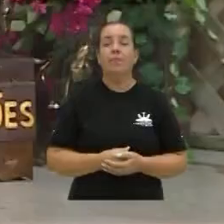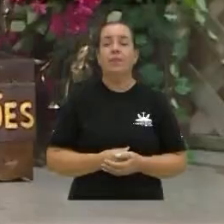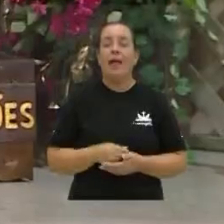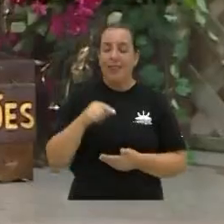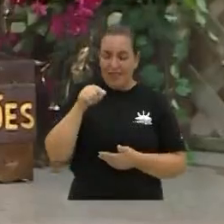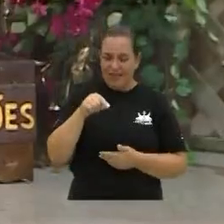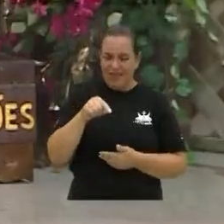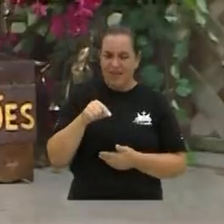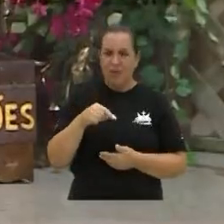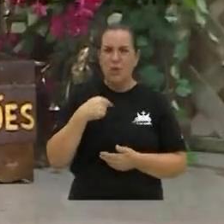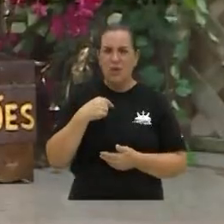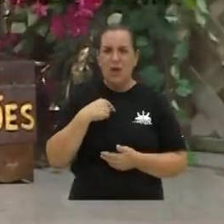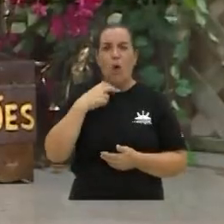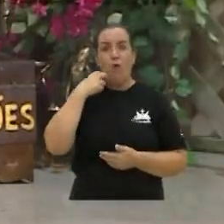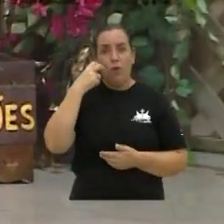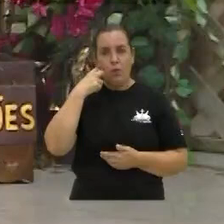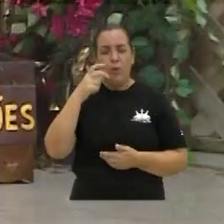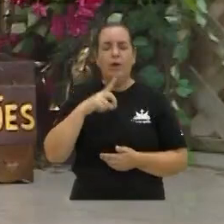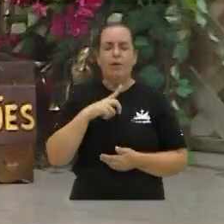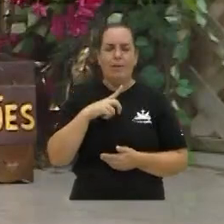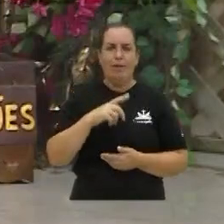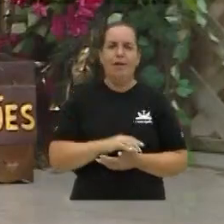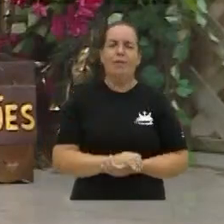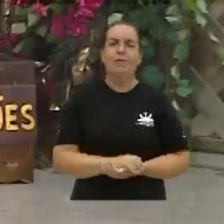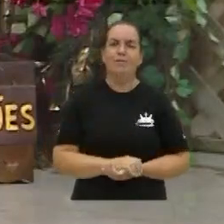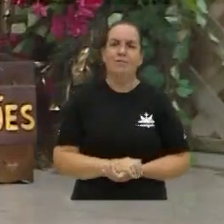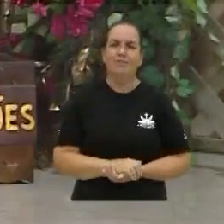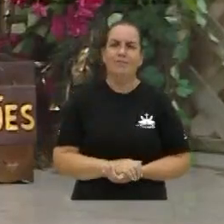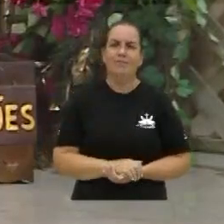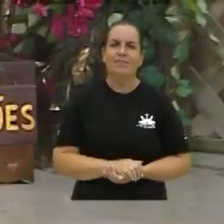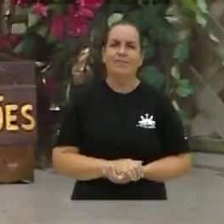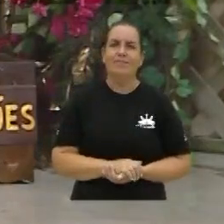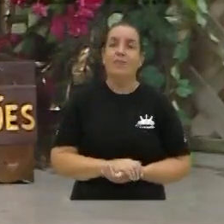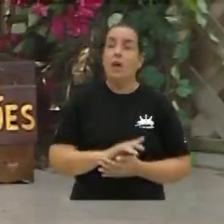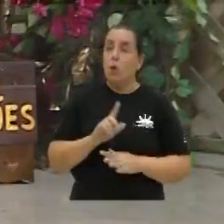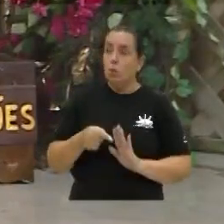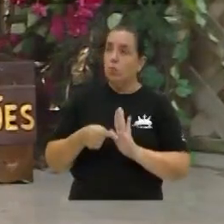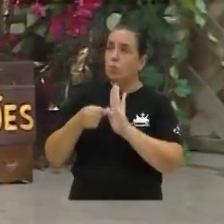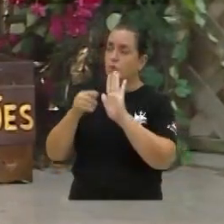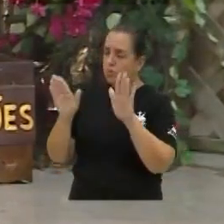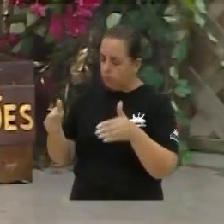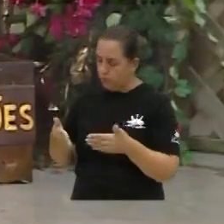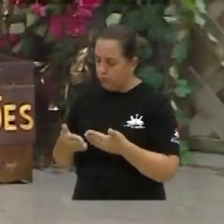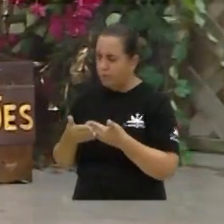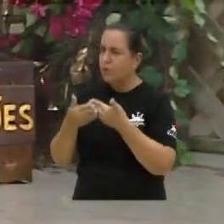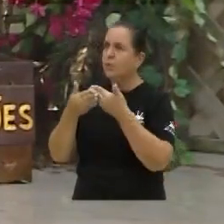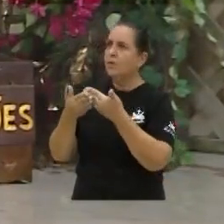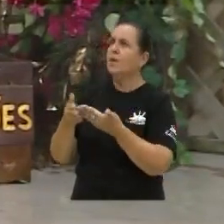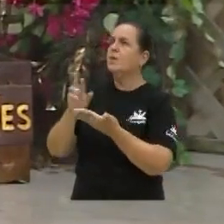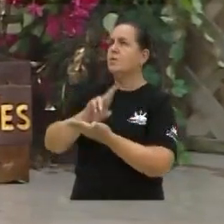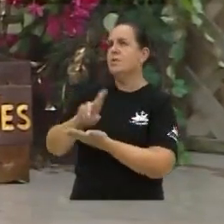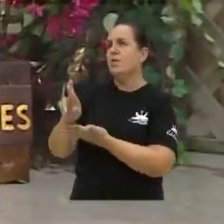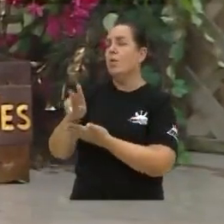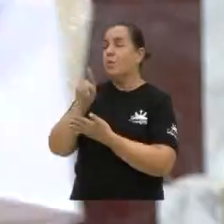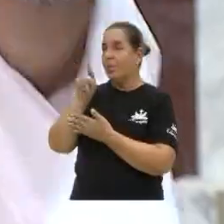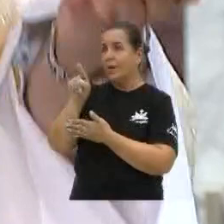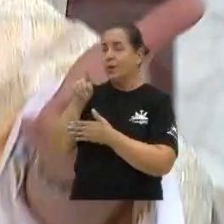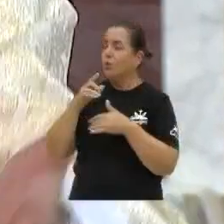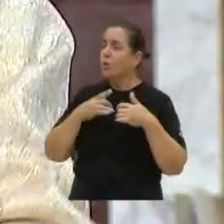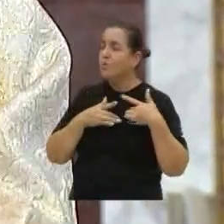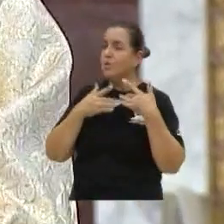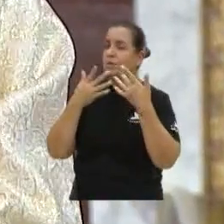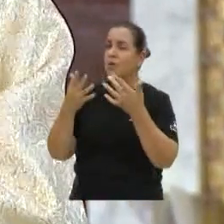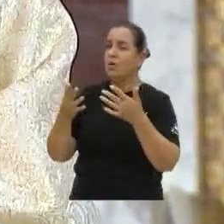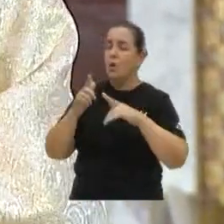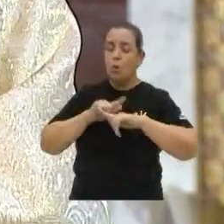naquilo que eu me envergonho de mim, eu mostro com humildade, Senhor, para que a tua